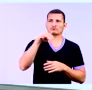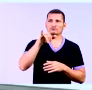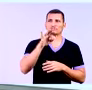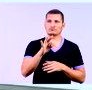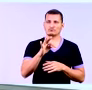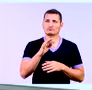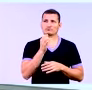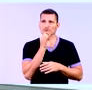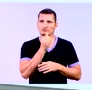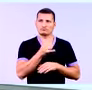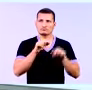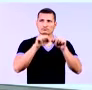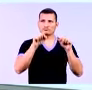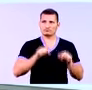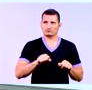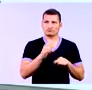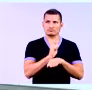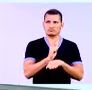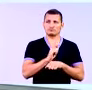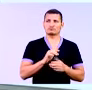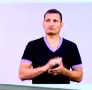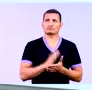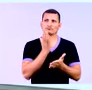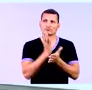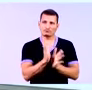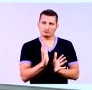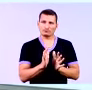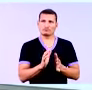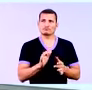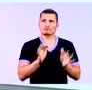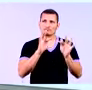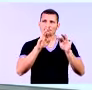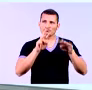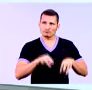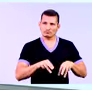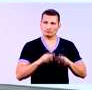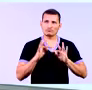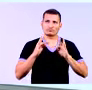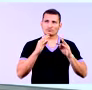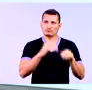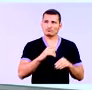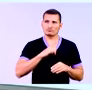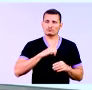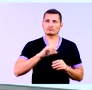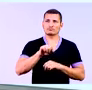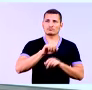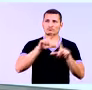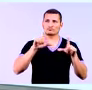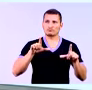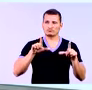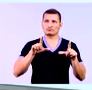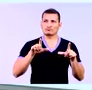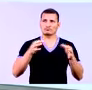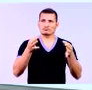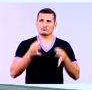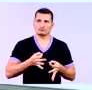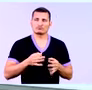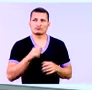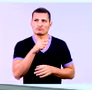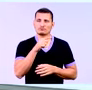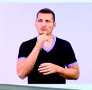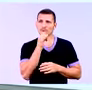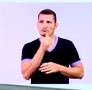estou dizendo para o sistema agenciador, olha, encerrou, fecha a transação, tudo foi executado com sucesso. Quando você informar commit para o